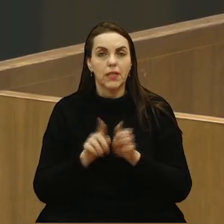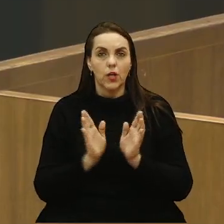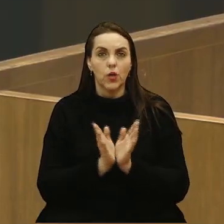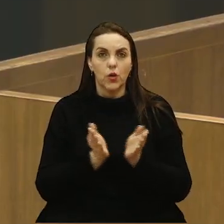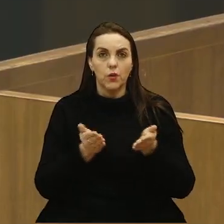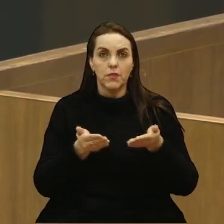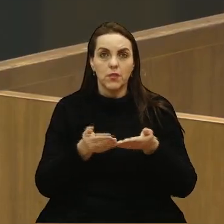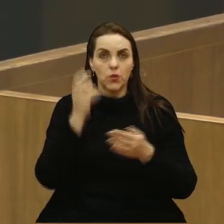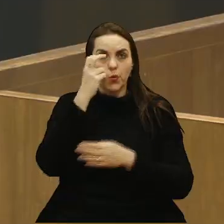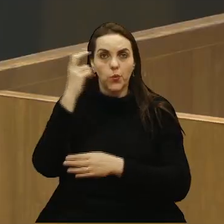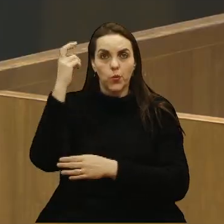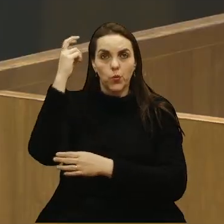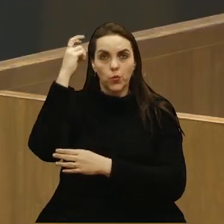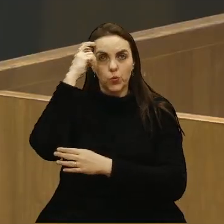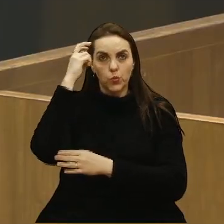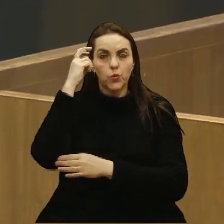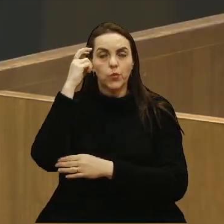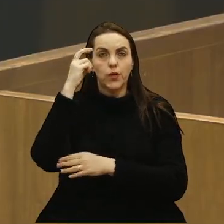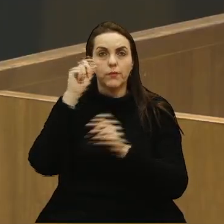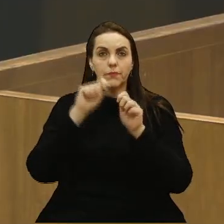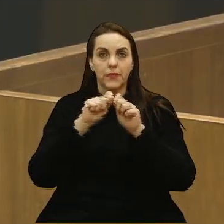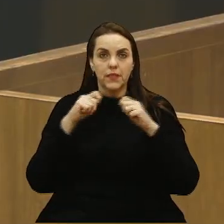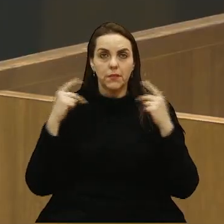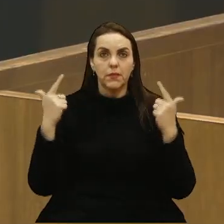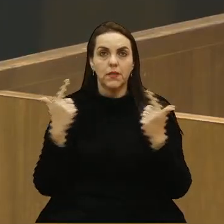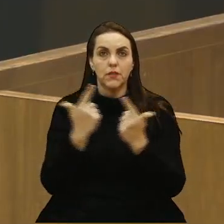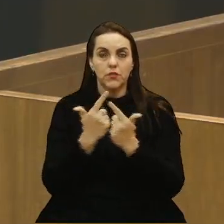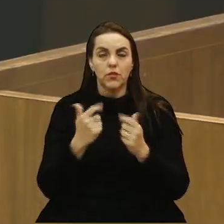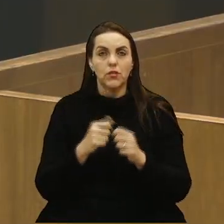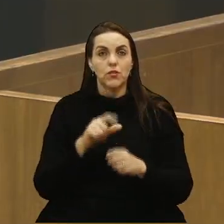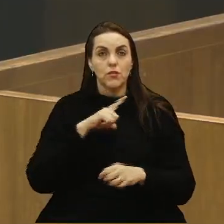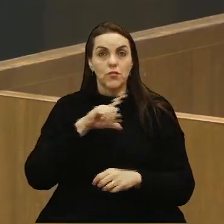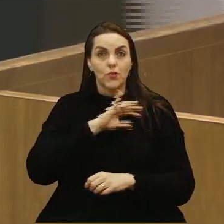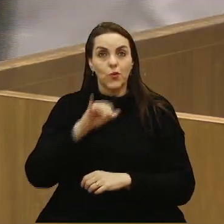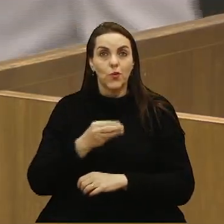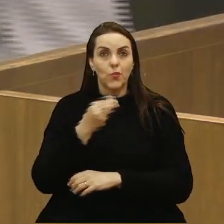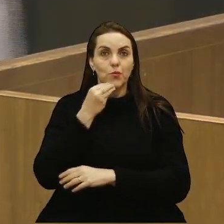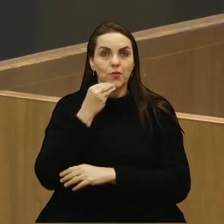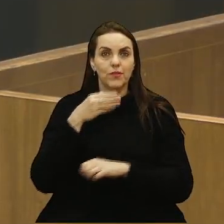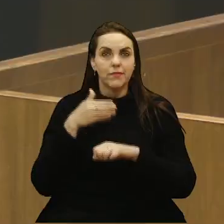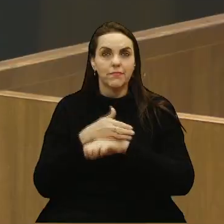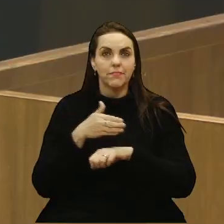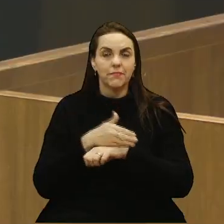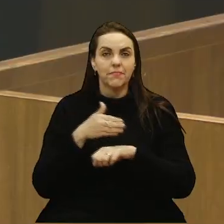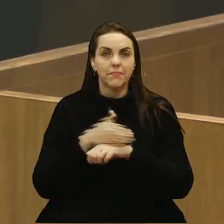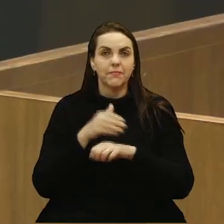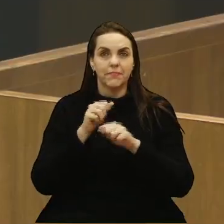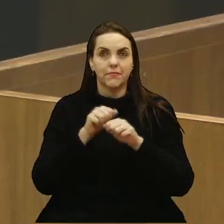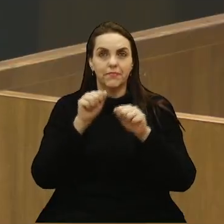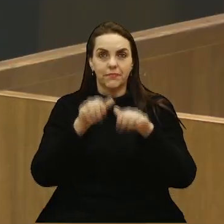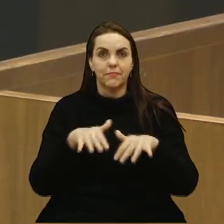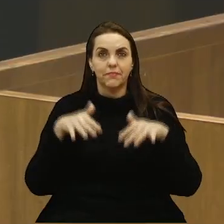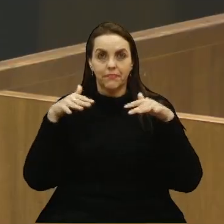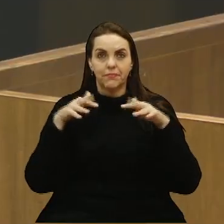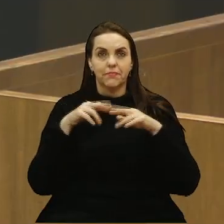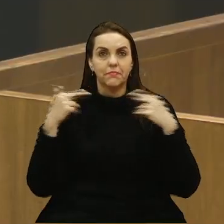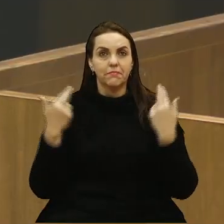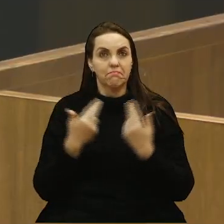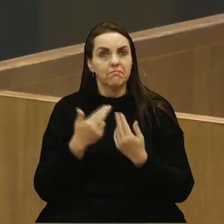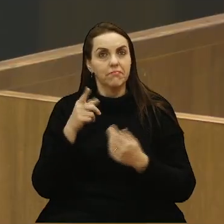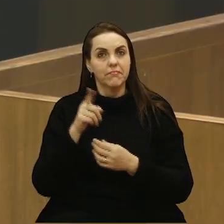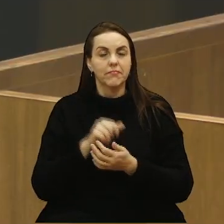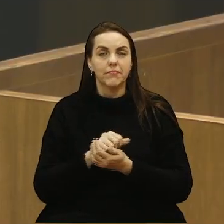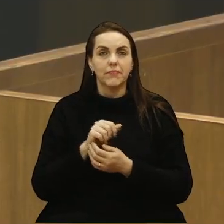de Cultura da Assembleia Legislativa. Tive a oportunidade de participar de uma audiência lá, onde a